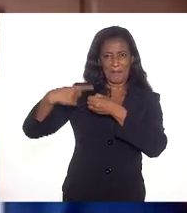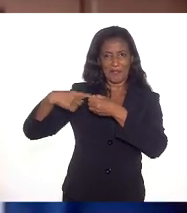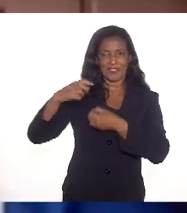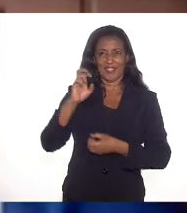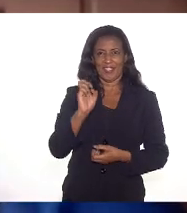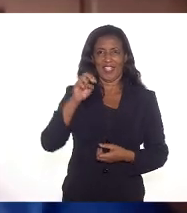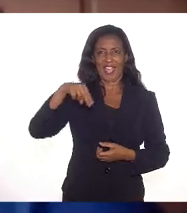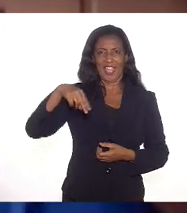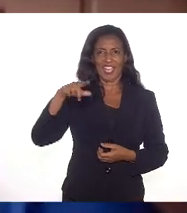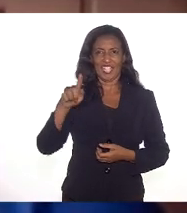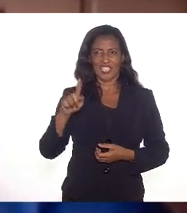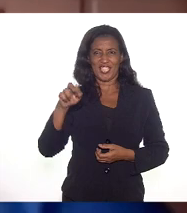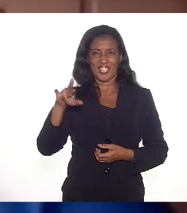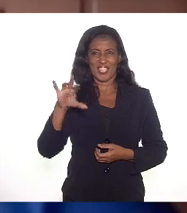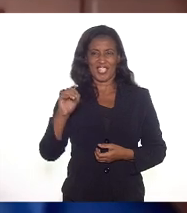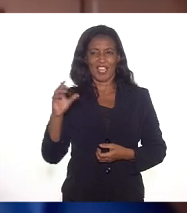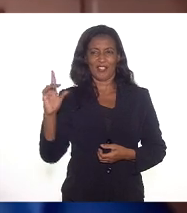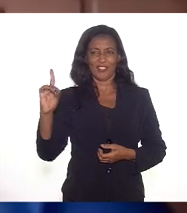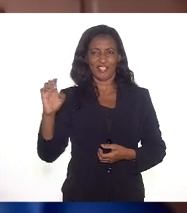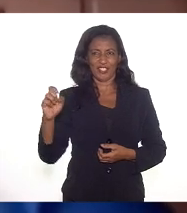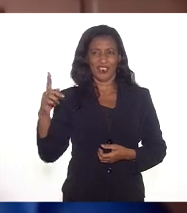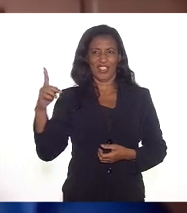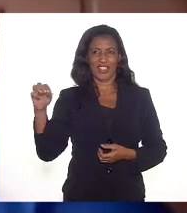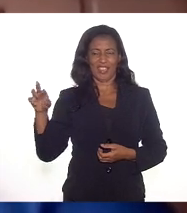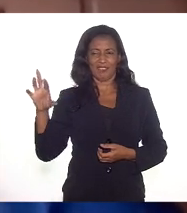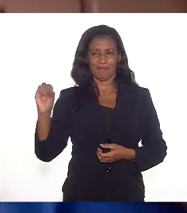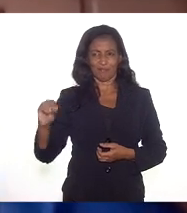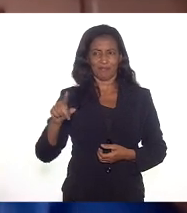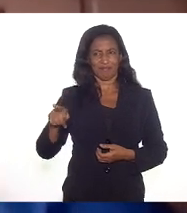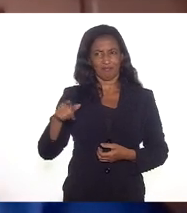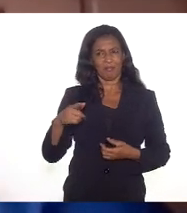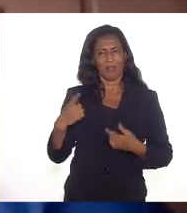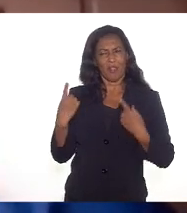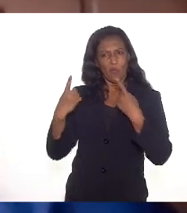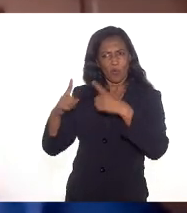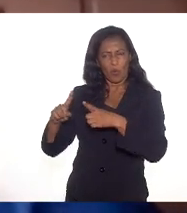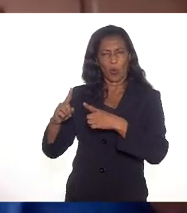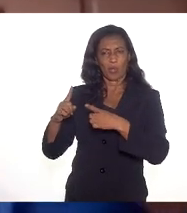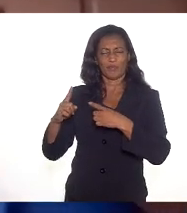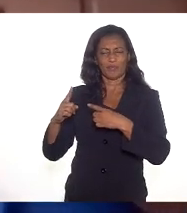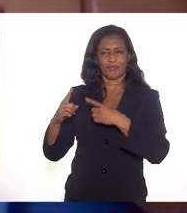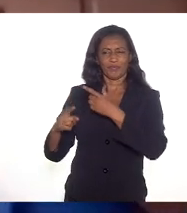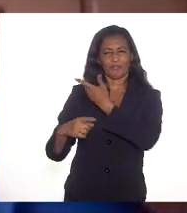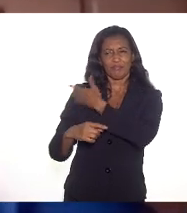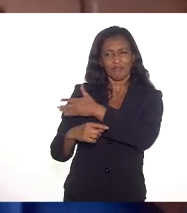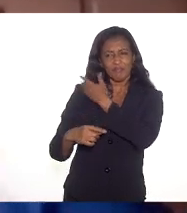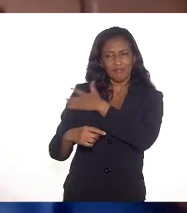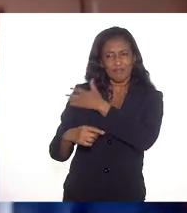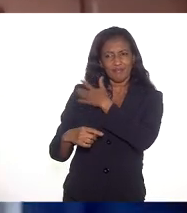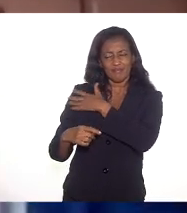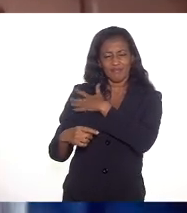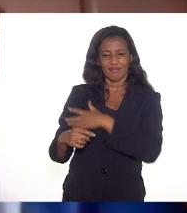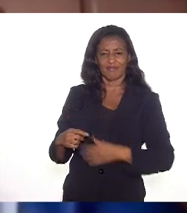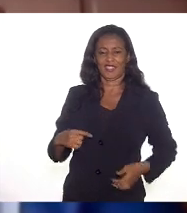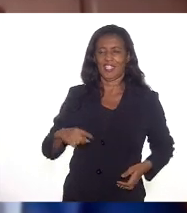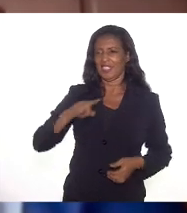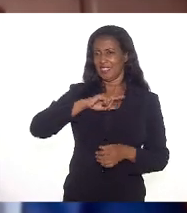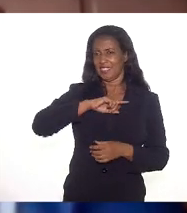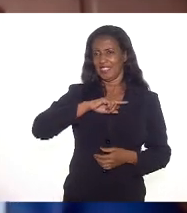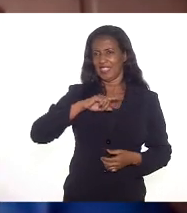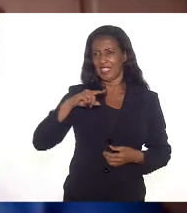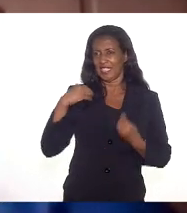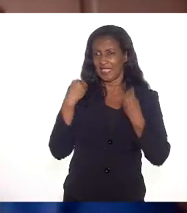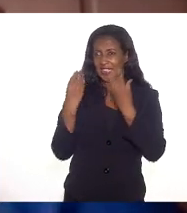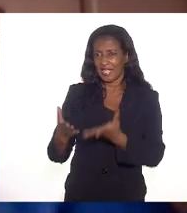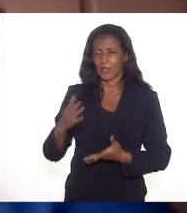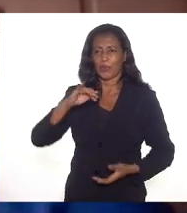Dentro, uma figura que enfrentou o racismo estrutural desse país, né, que nega oportunidades. A